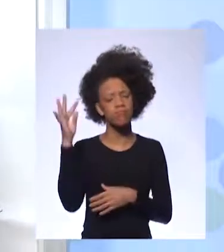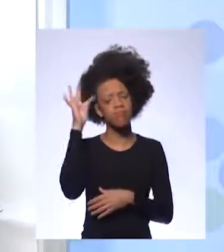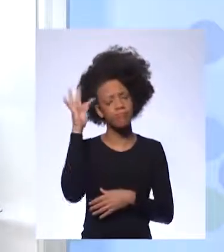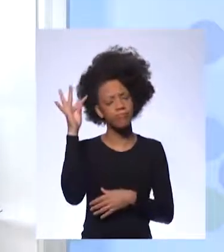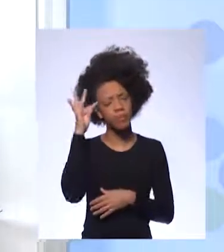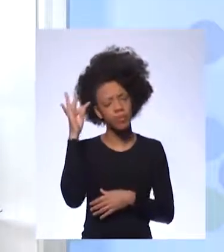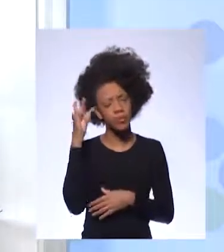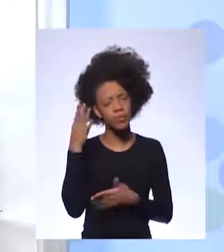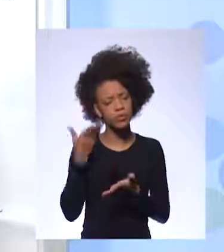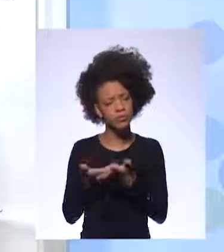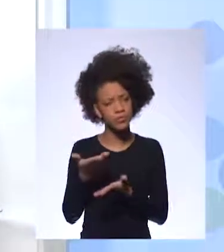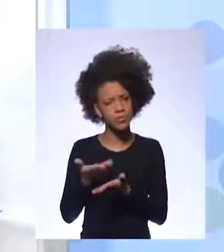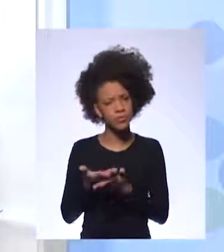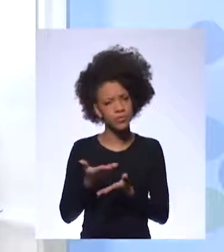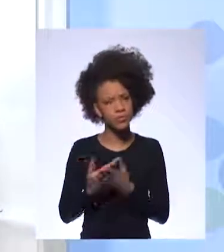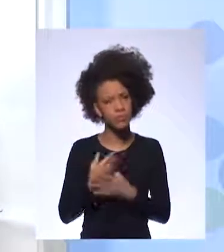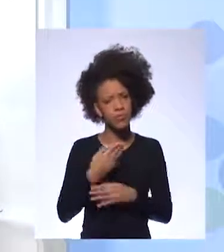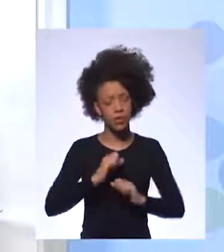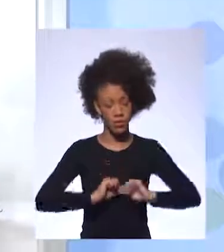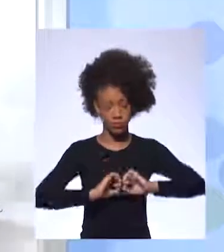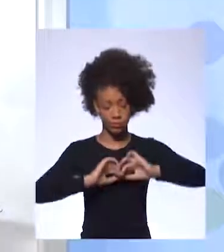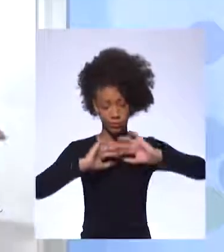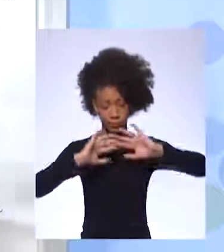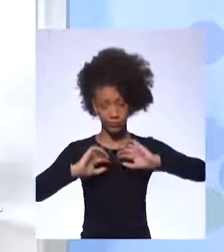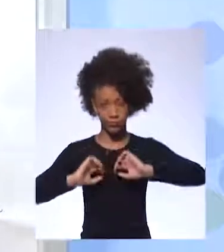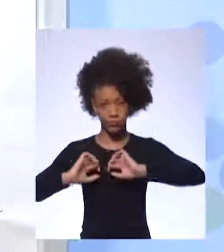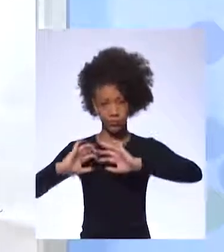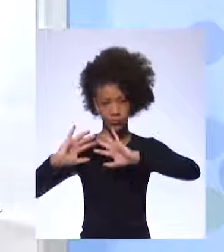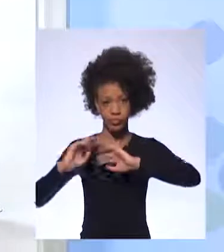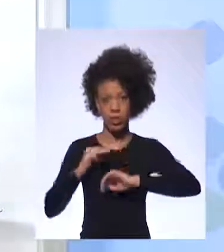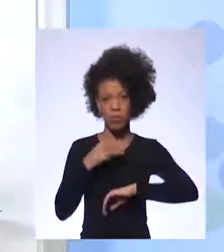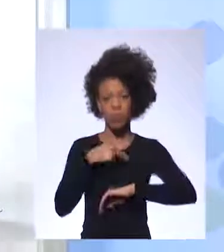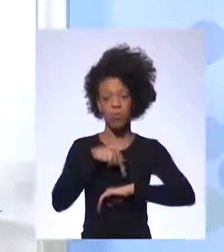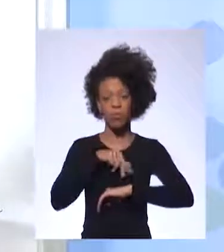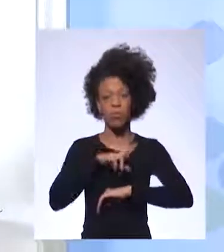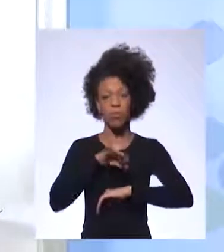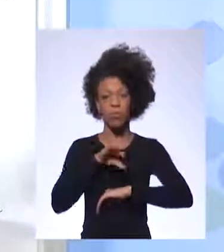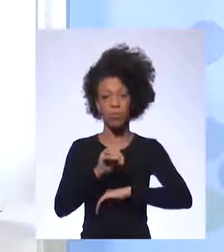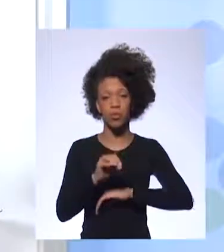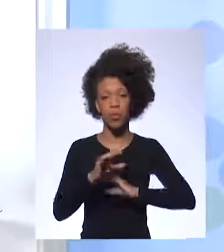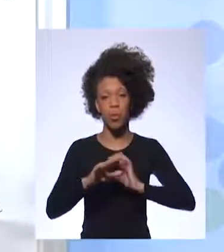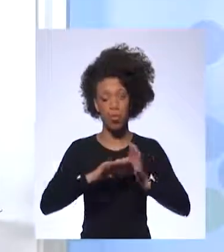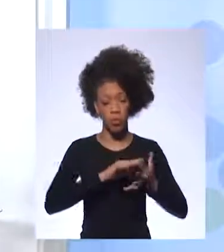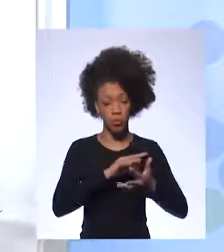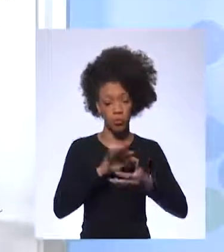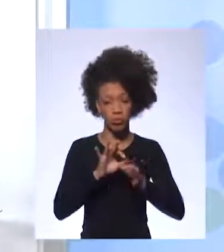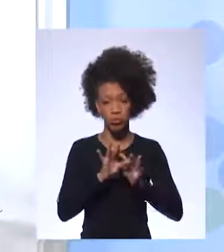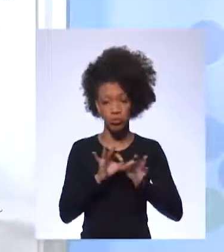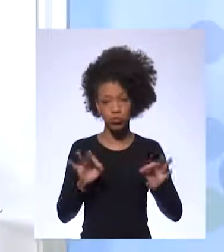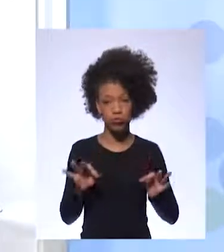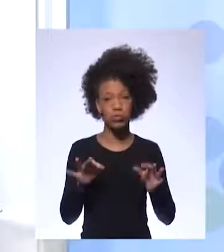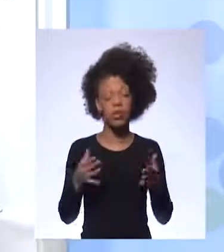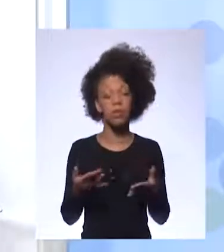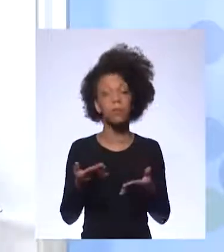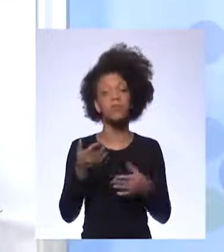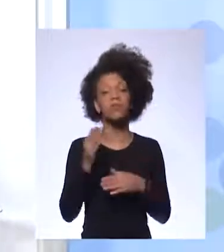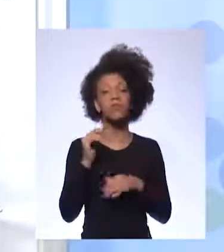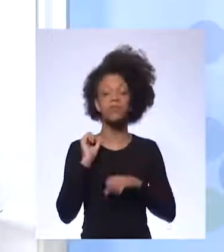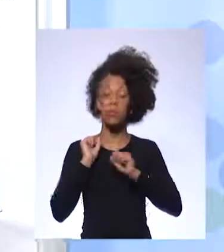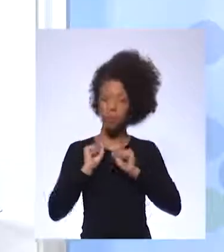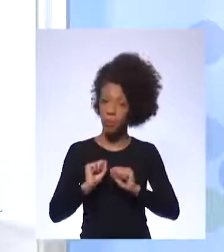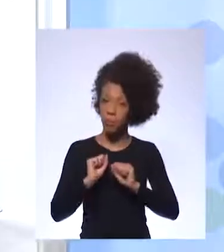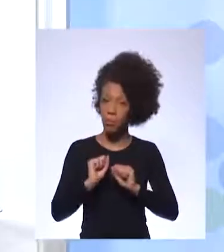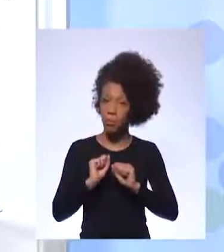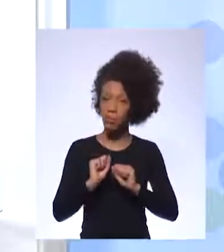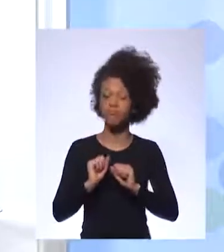teoria que é a moralização dos seus nós trouxemos no mundo concreto aqui para que vocês possam construir e quando enquanto